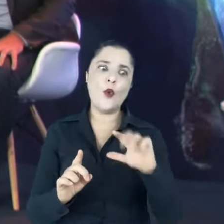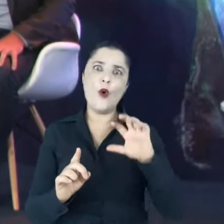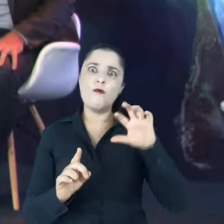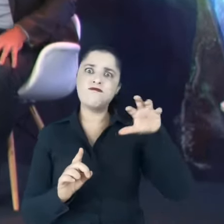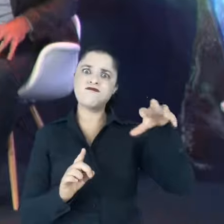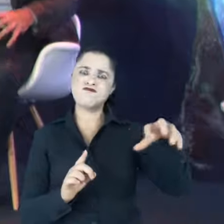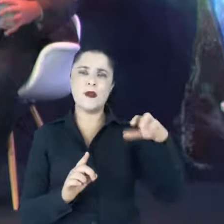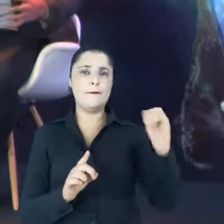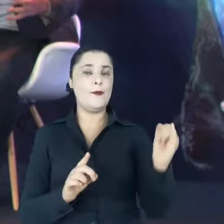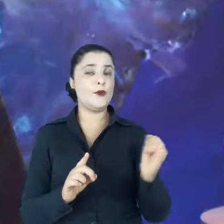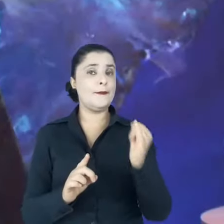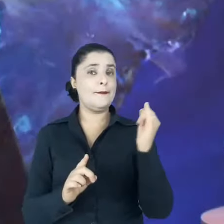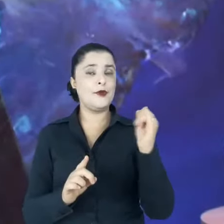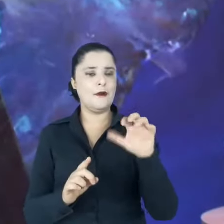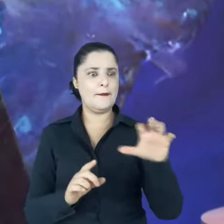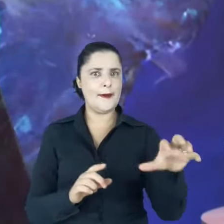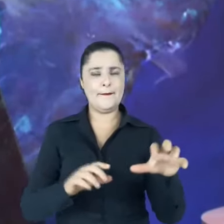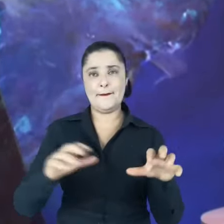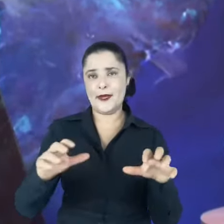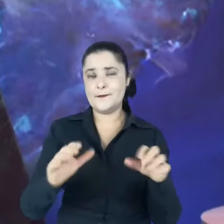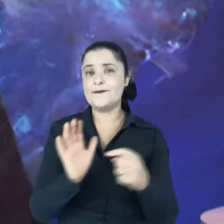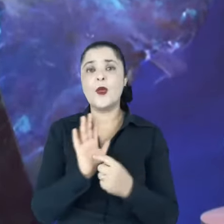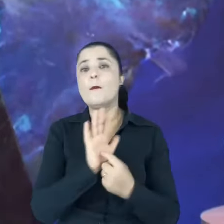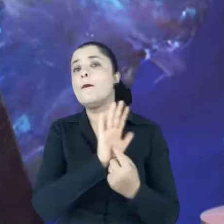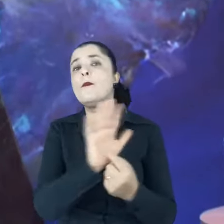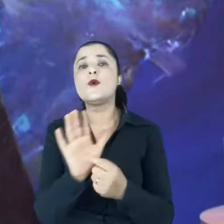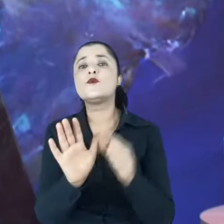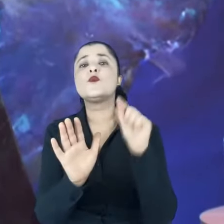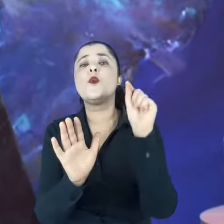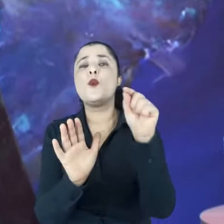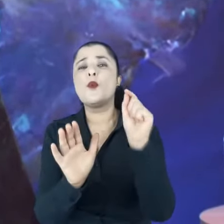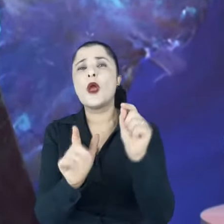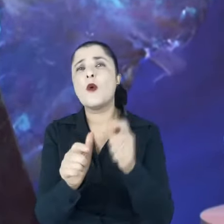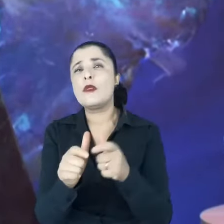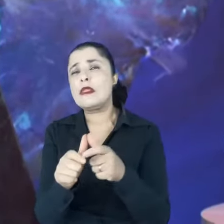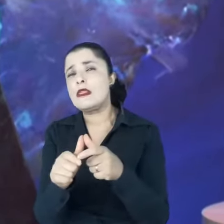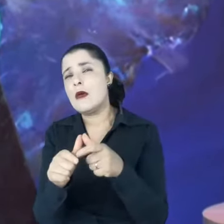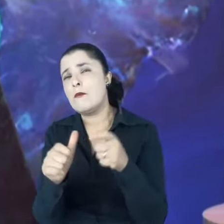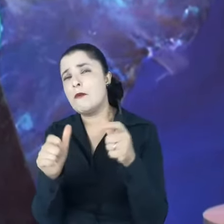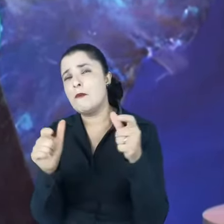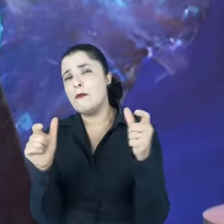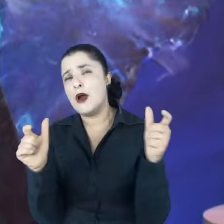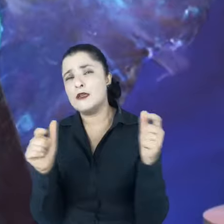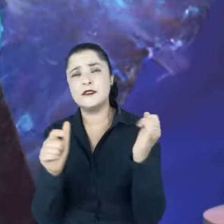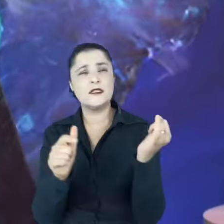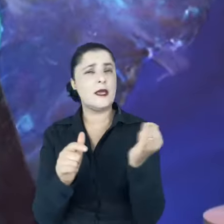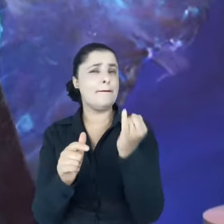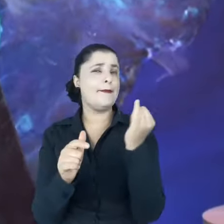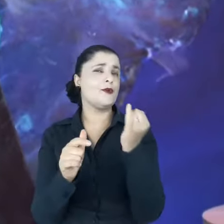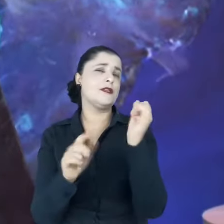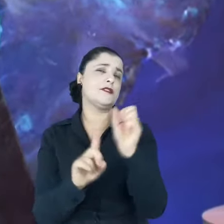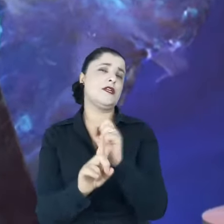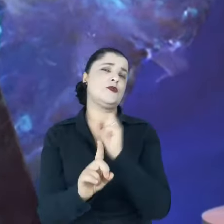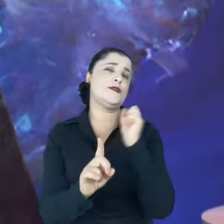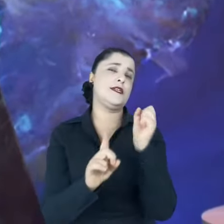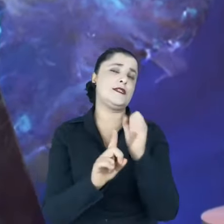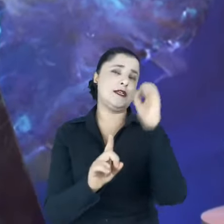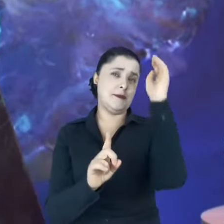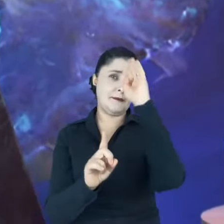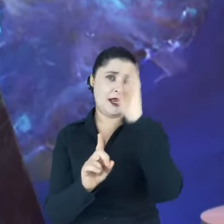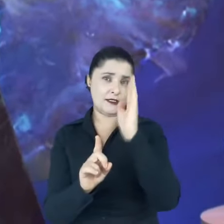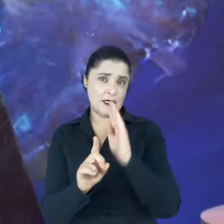isso. Mostrando o tamanho da importância que a sociedade brasileira dá a esse